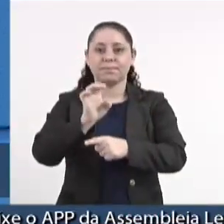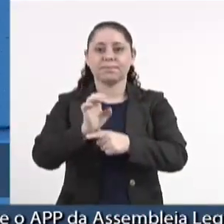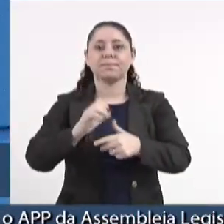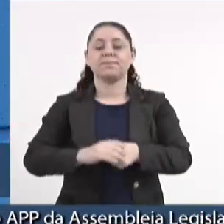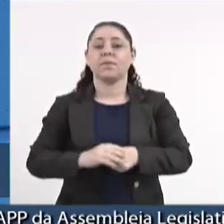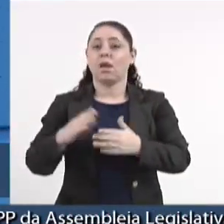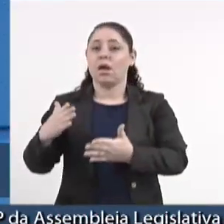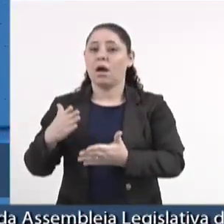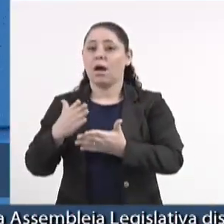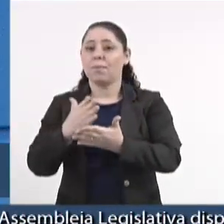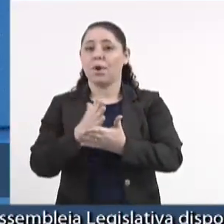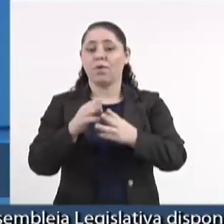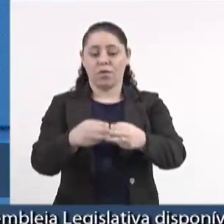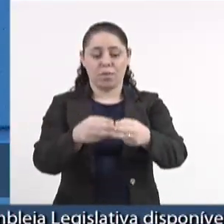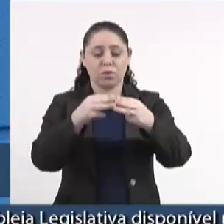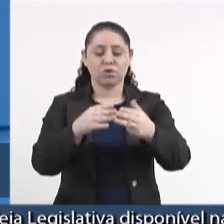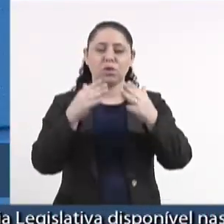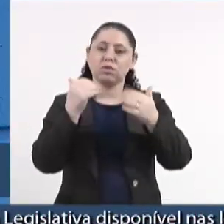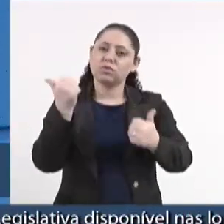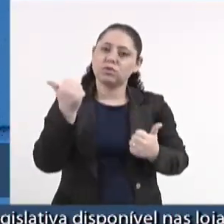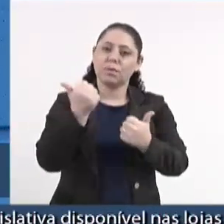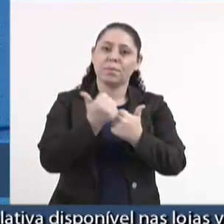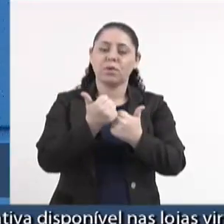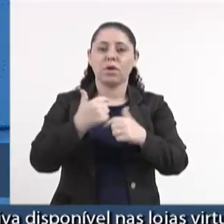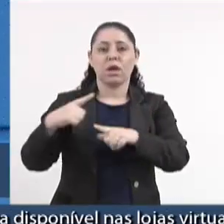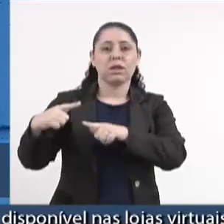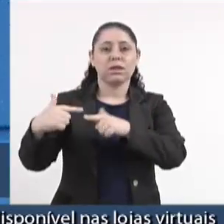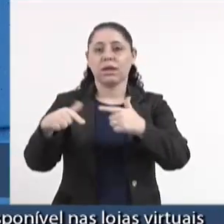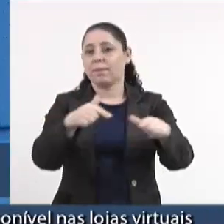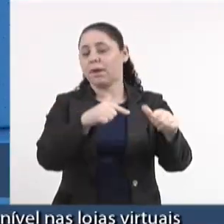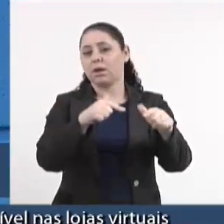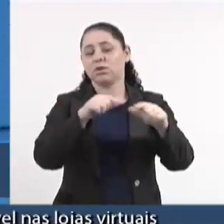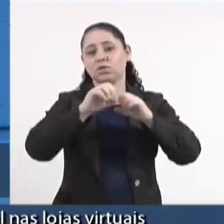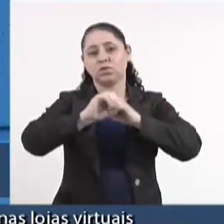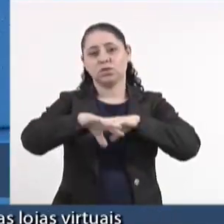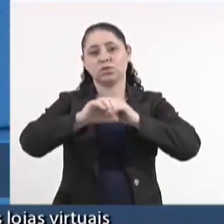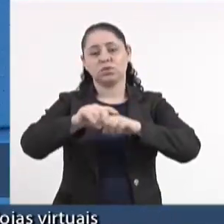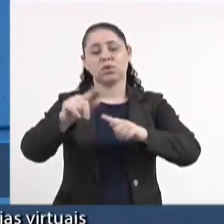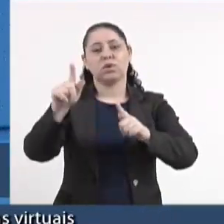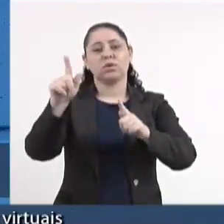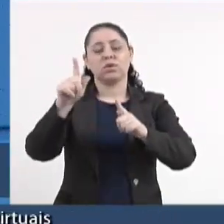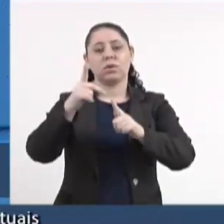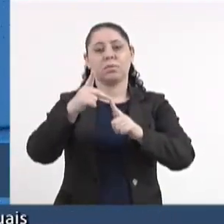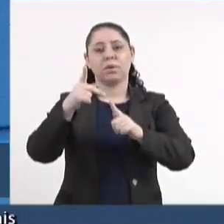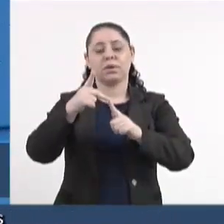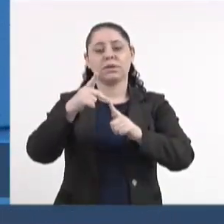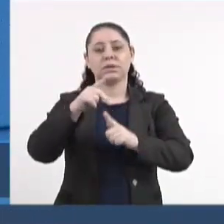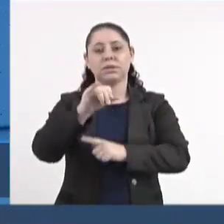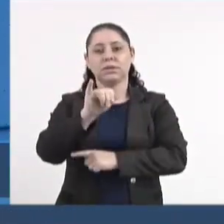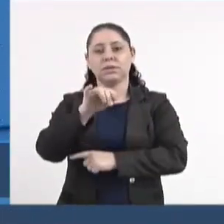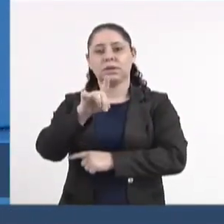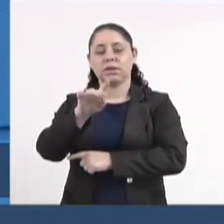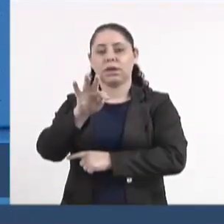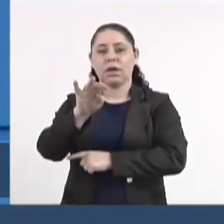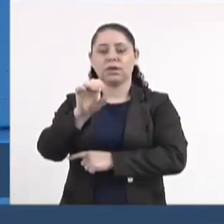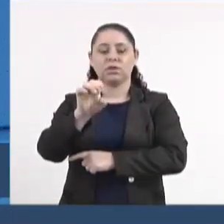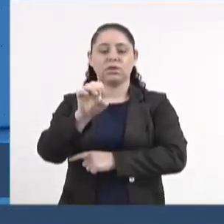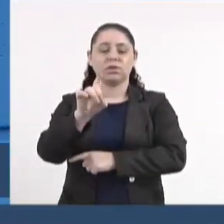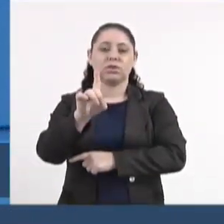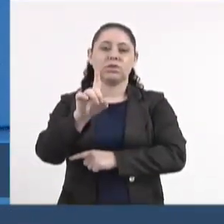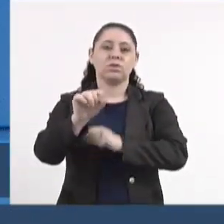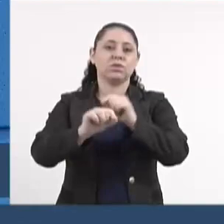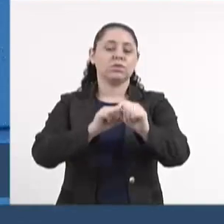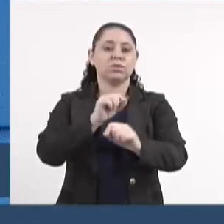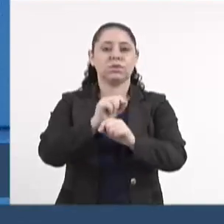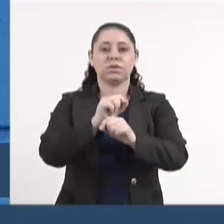Jane, aprova a moção de apoio aos trabalhadores em educação de Pedro Gomes, Sinted, de Pedro Gomes,